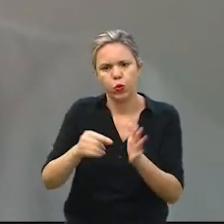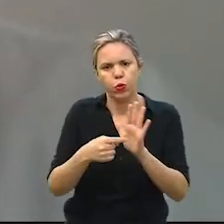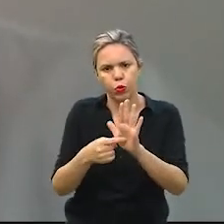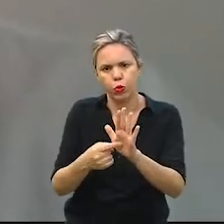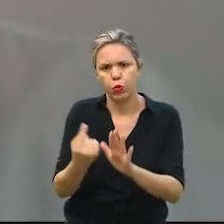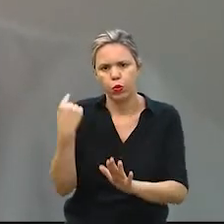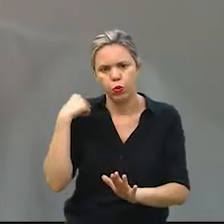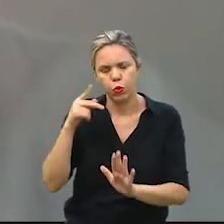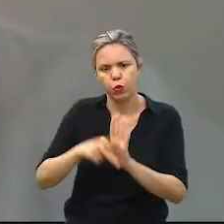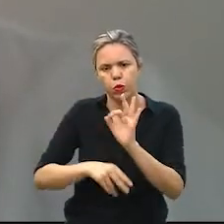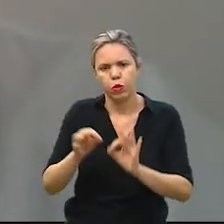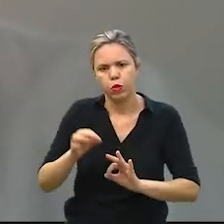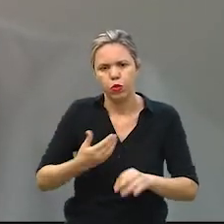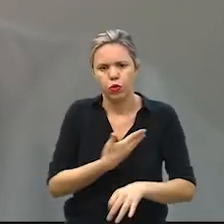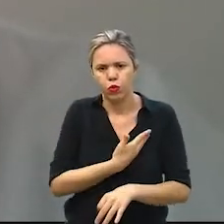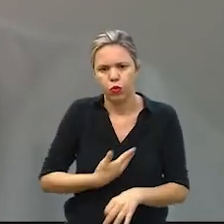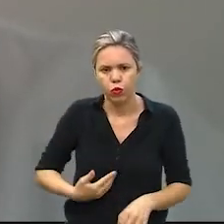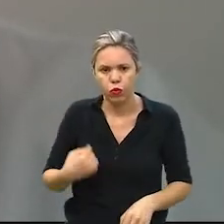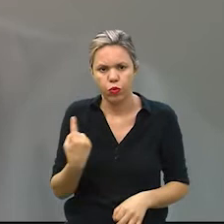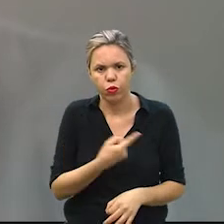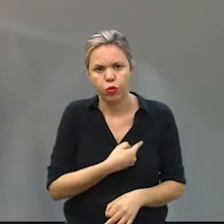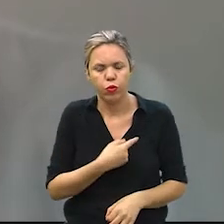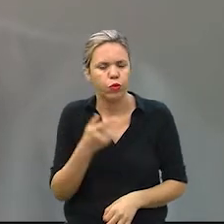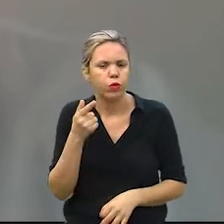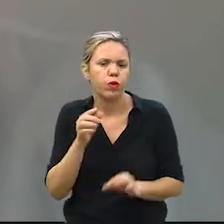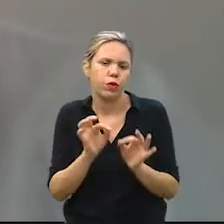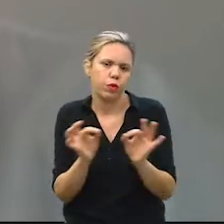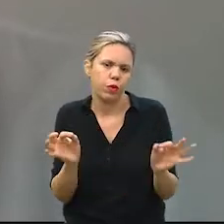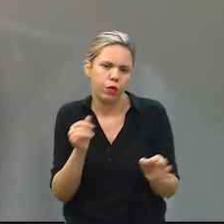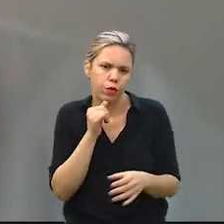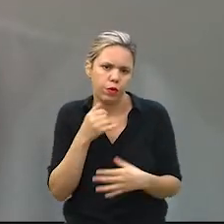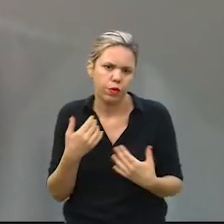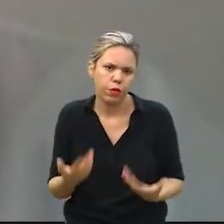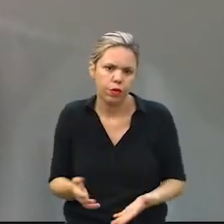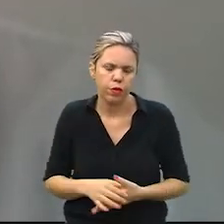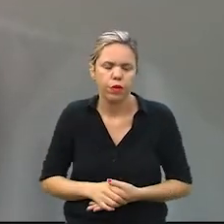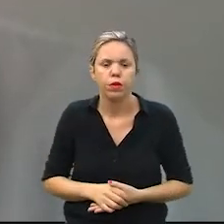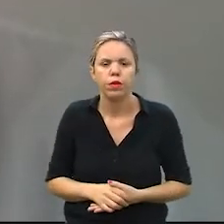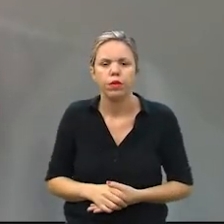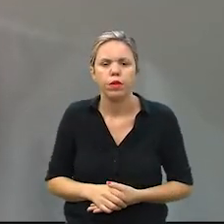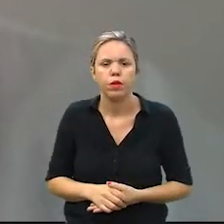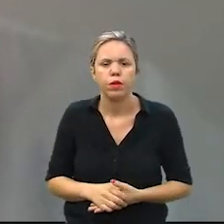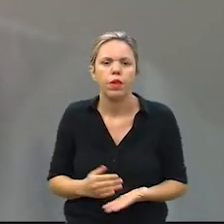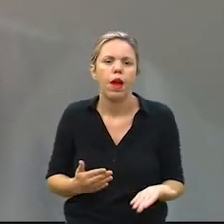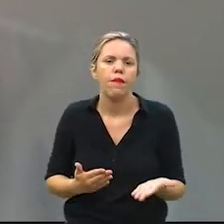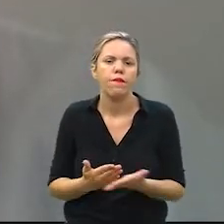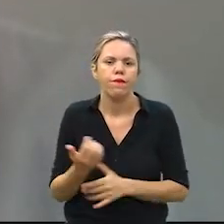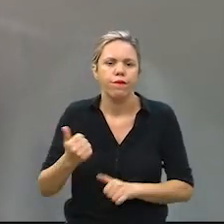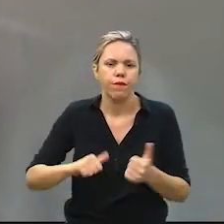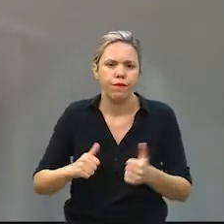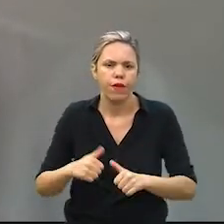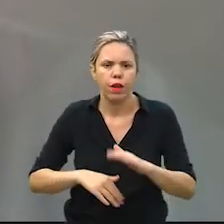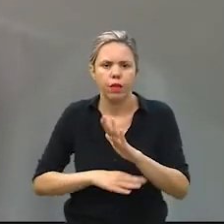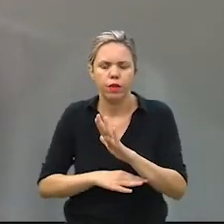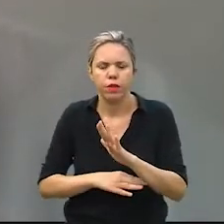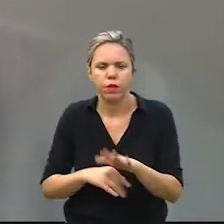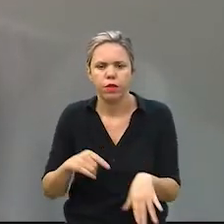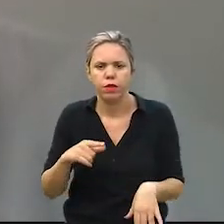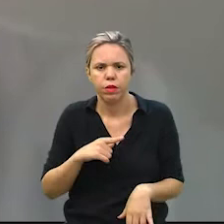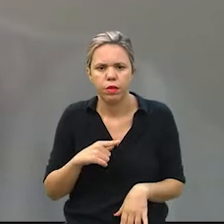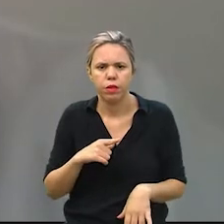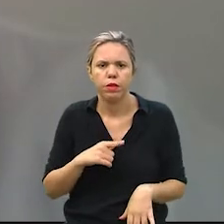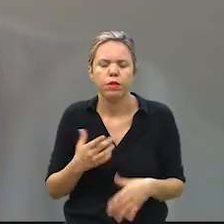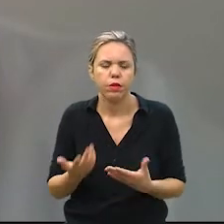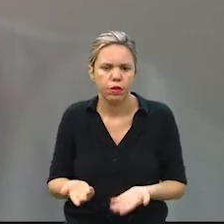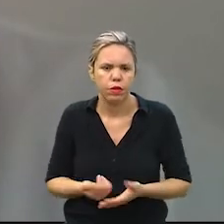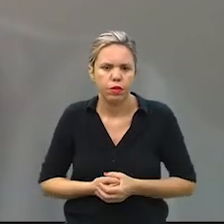apresentados no seu plano de governo, e nós não vamos simplesmente dar um aval, avalizar na Câmara, nós vamos debater